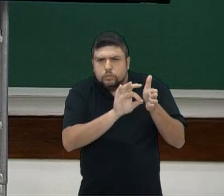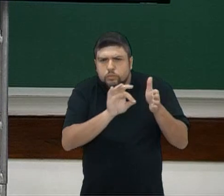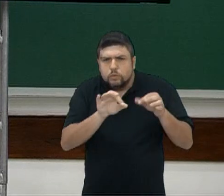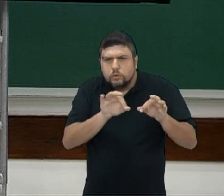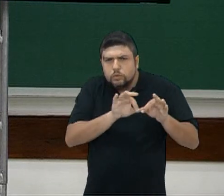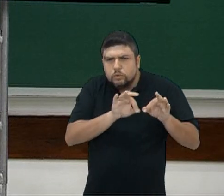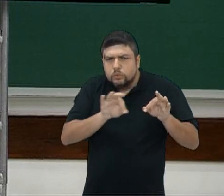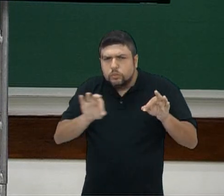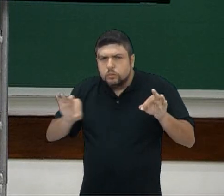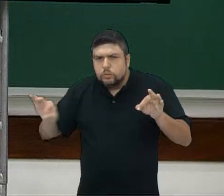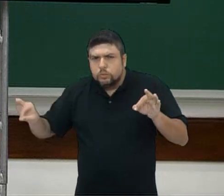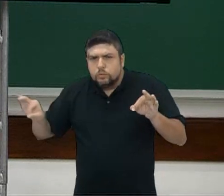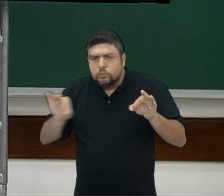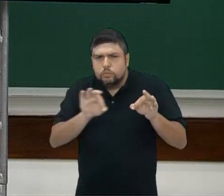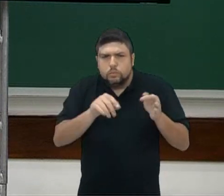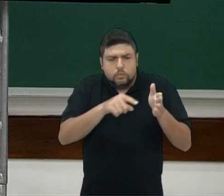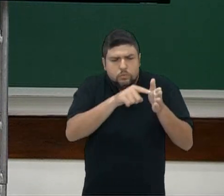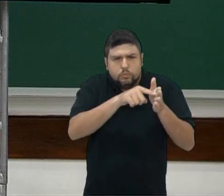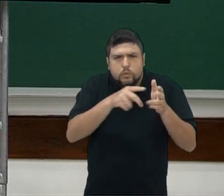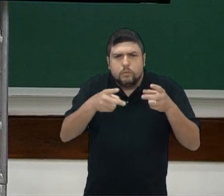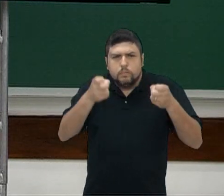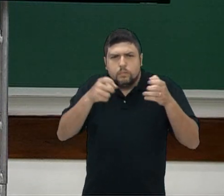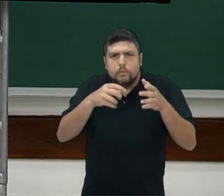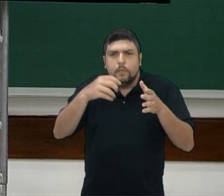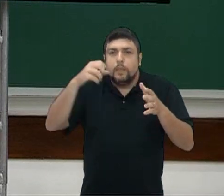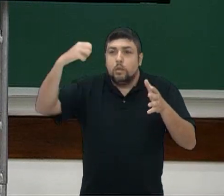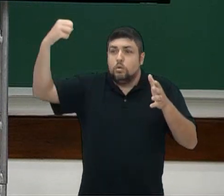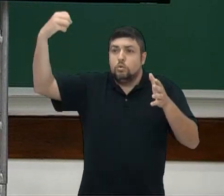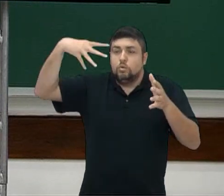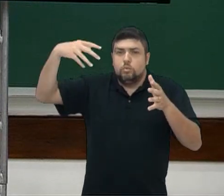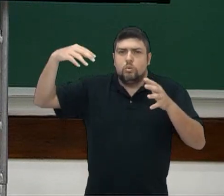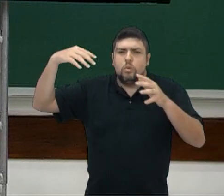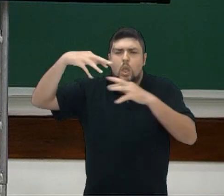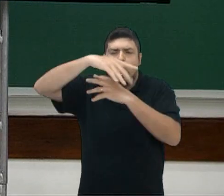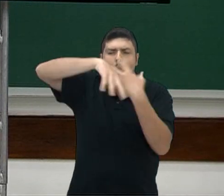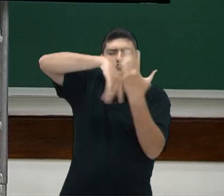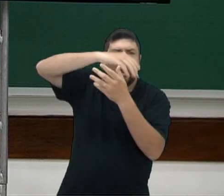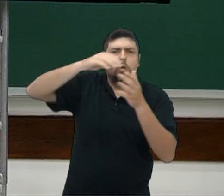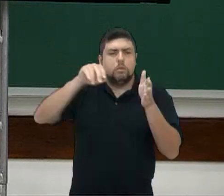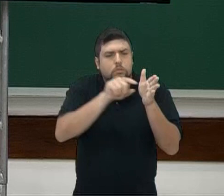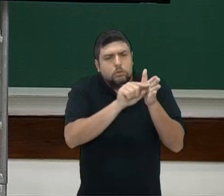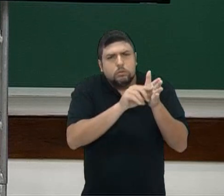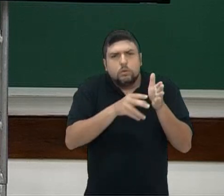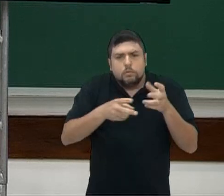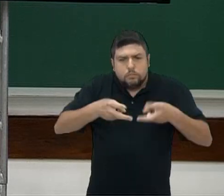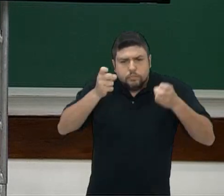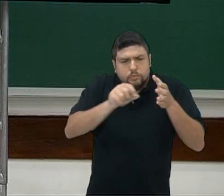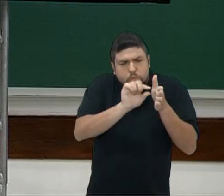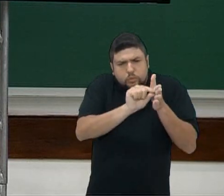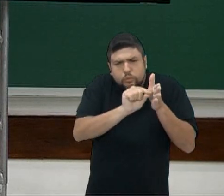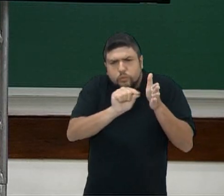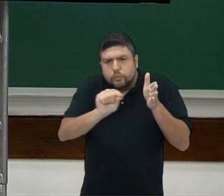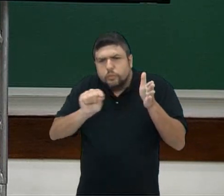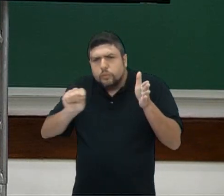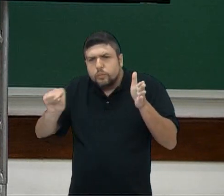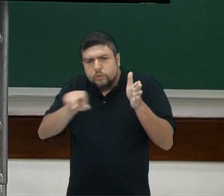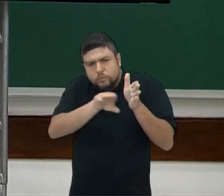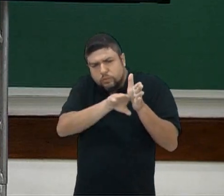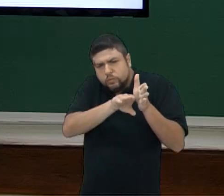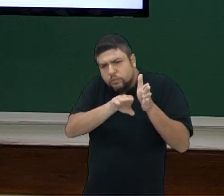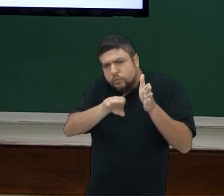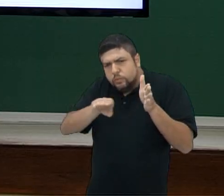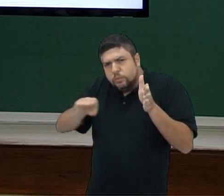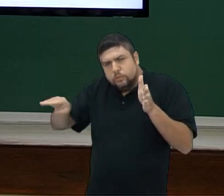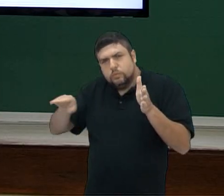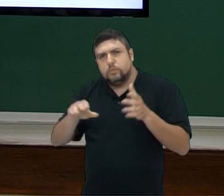se direcionava em linha reta. Então, isso foi o aspecto, foi uma evolução muito ampla para a época, ok? Então, dentro